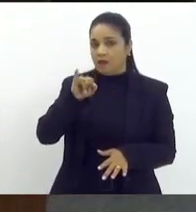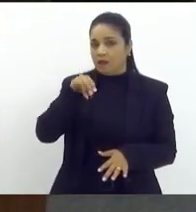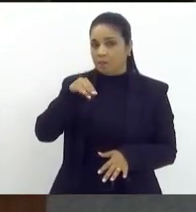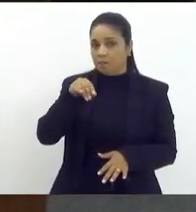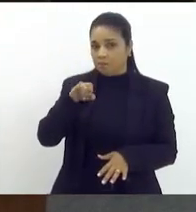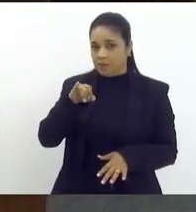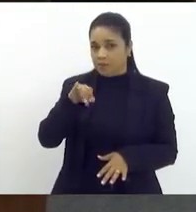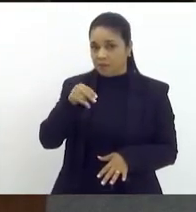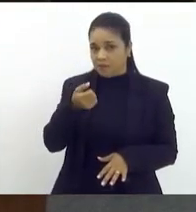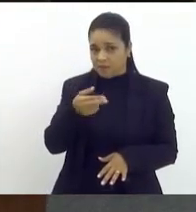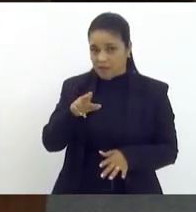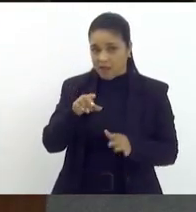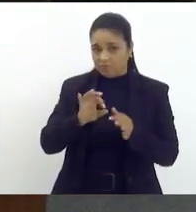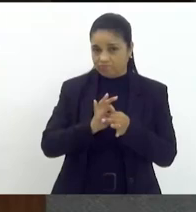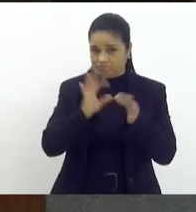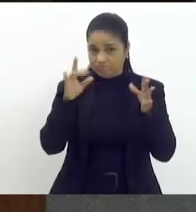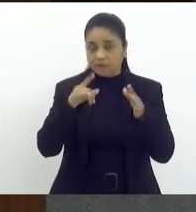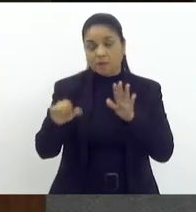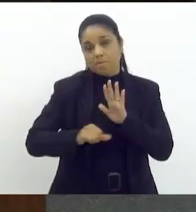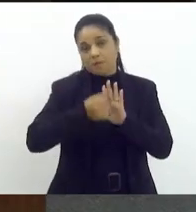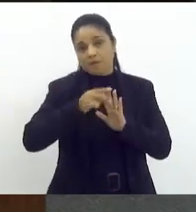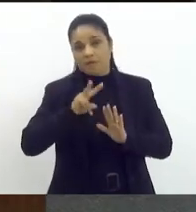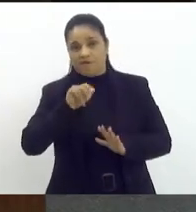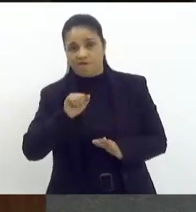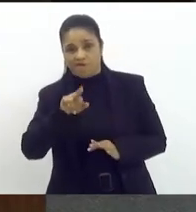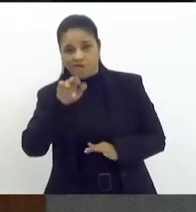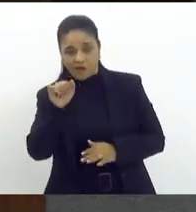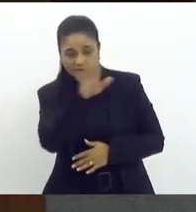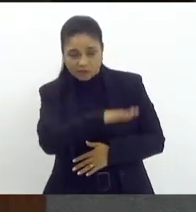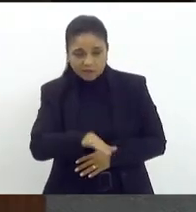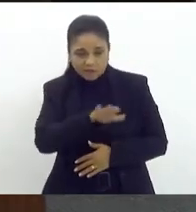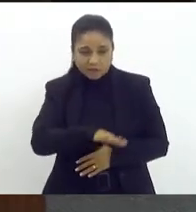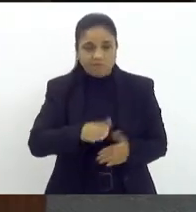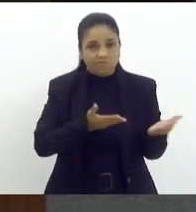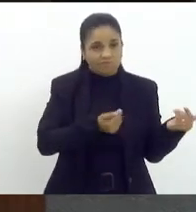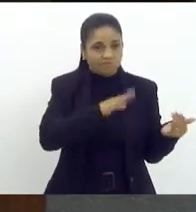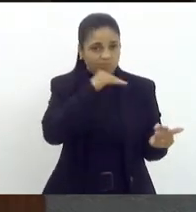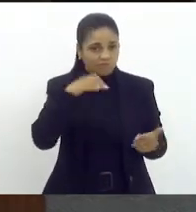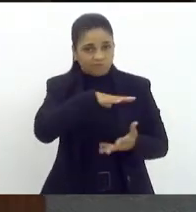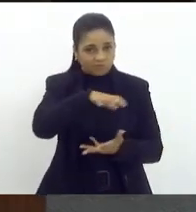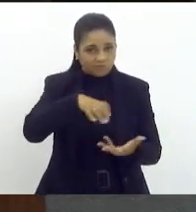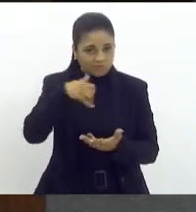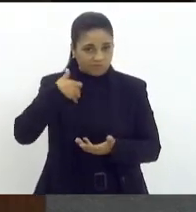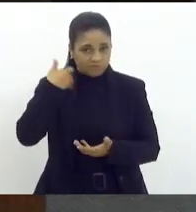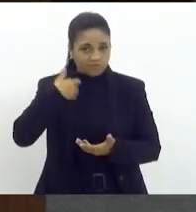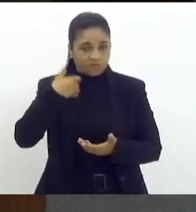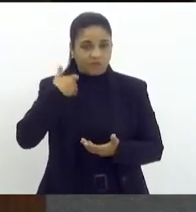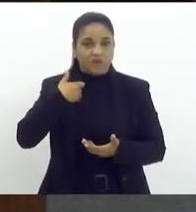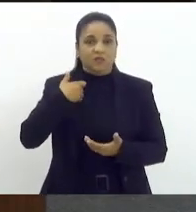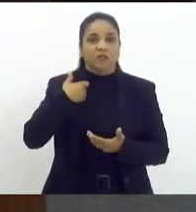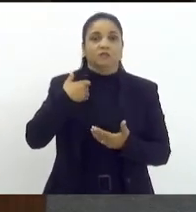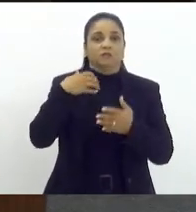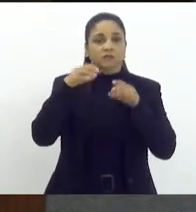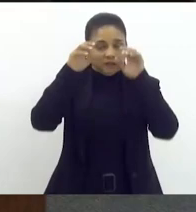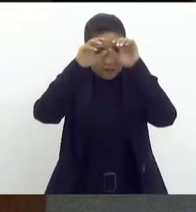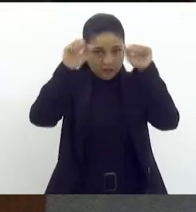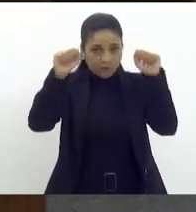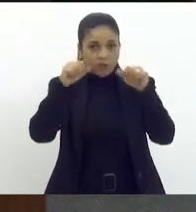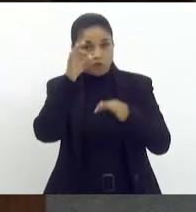uma liminar da Primeira Vara da Infância da Juventude e do Idoso do Tribunal de Justiça